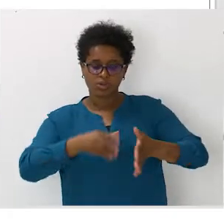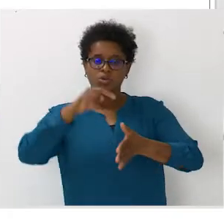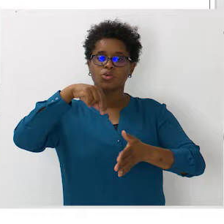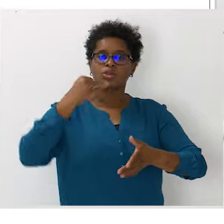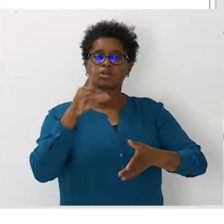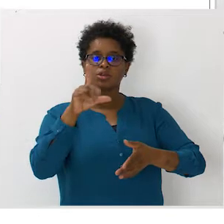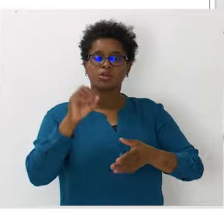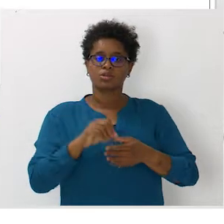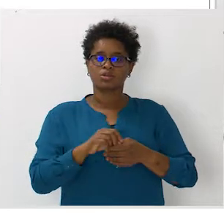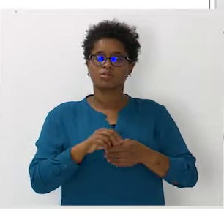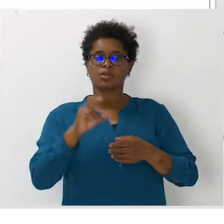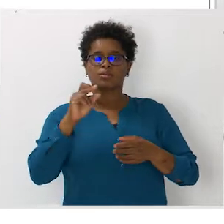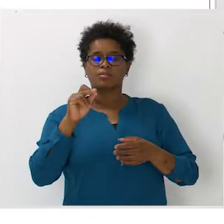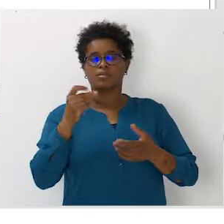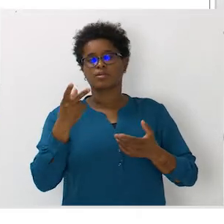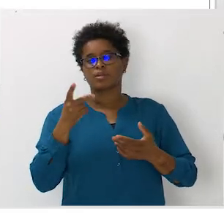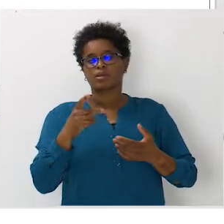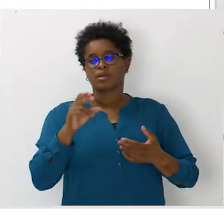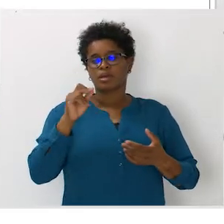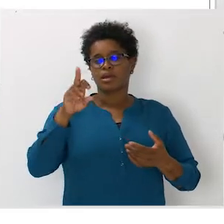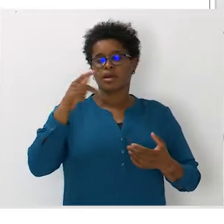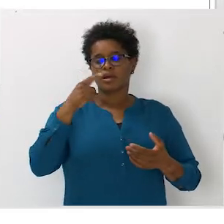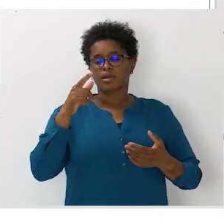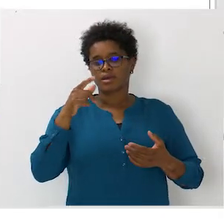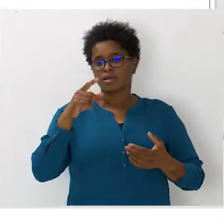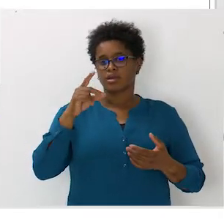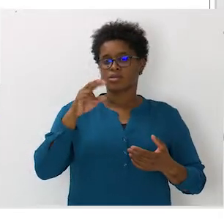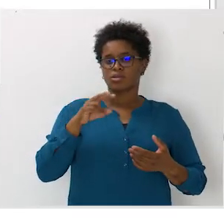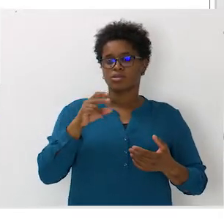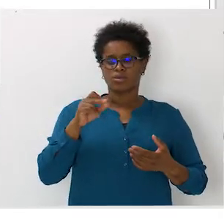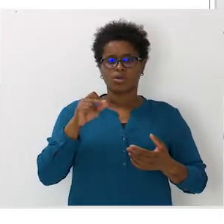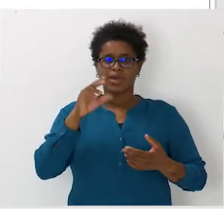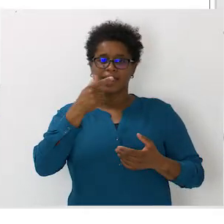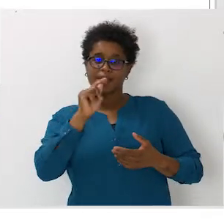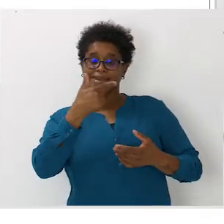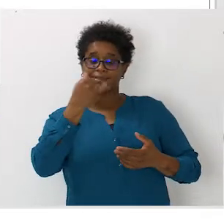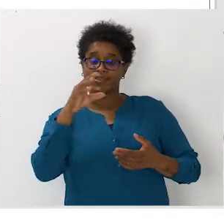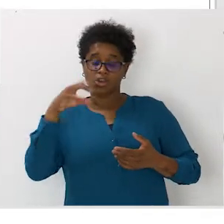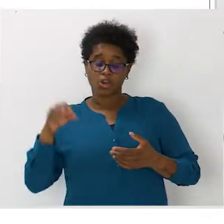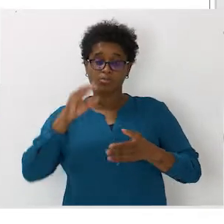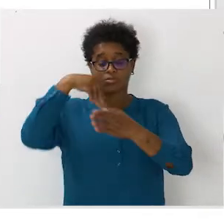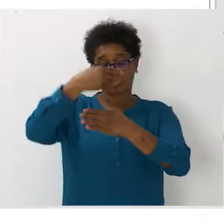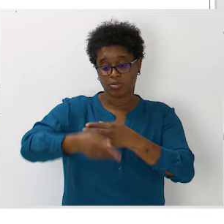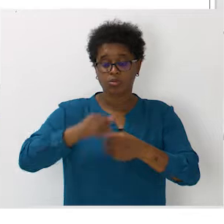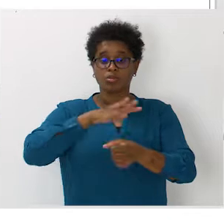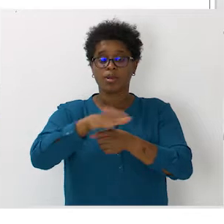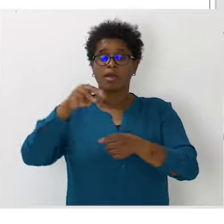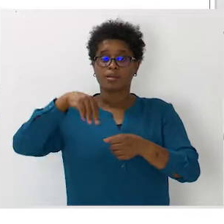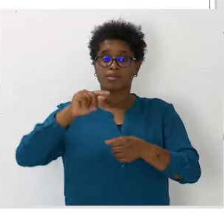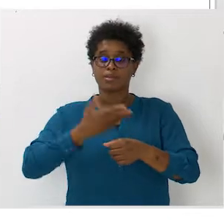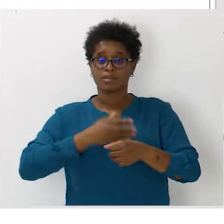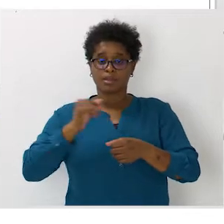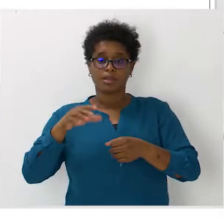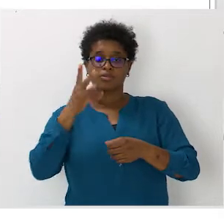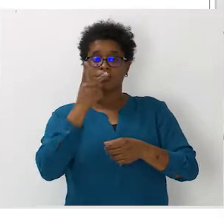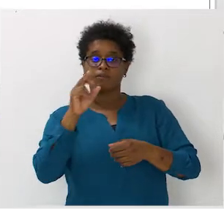que nasce no planalto da Etiópia e desaguou no mar Mediterrâneo. O vale está cercado de